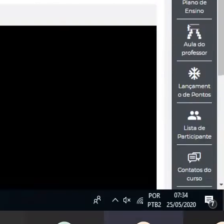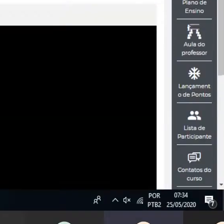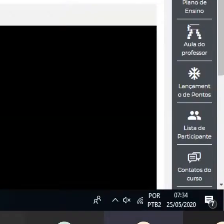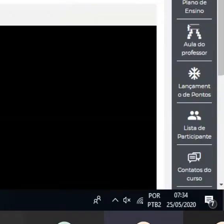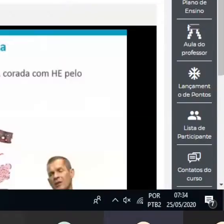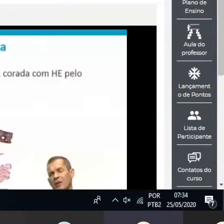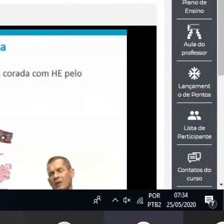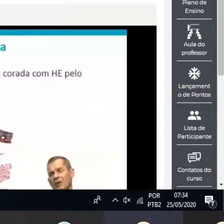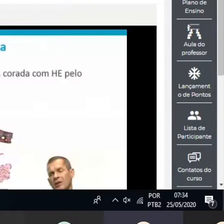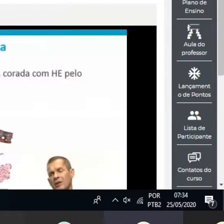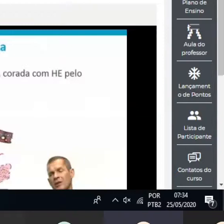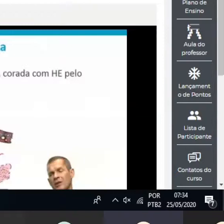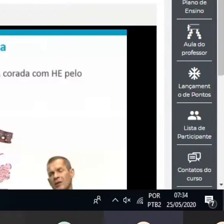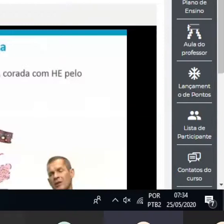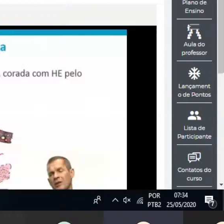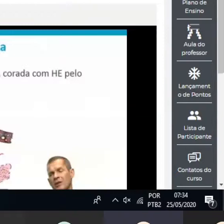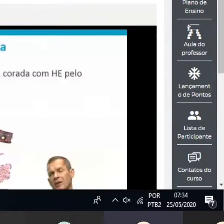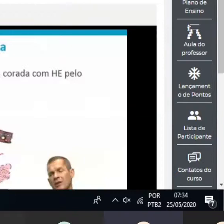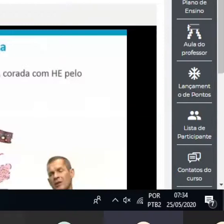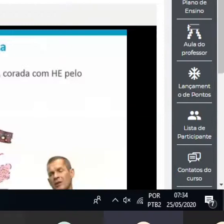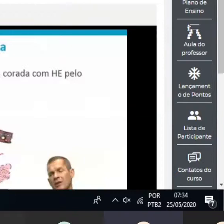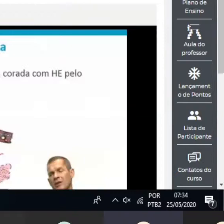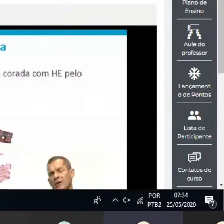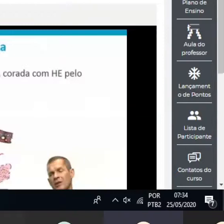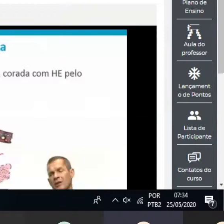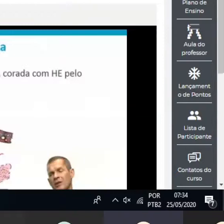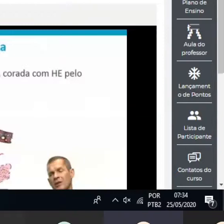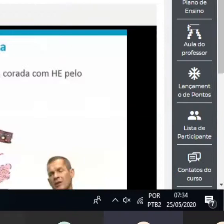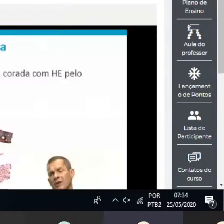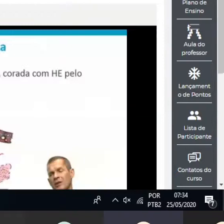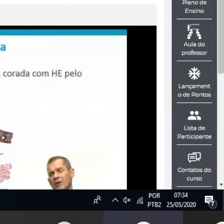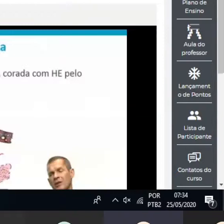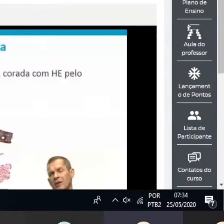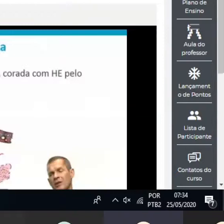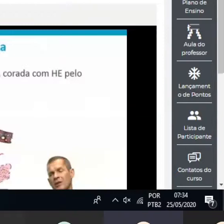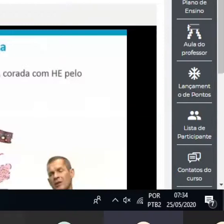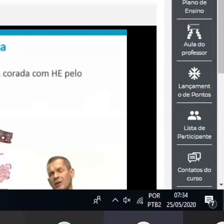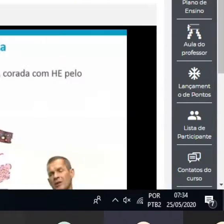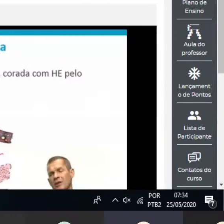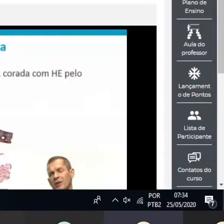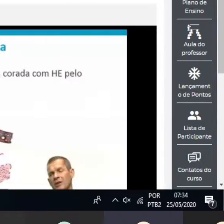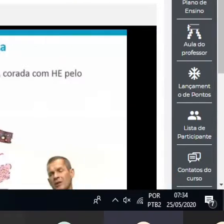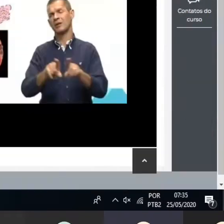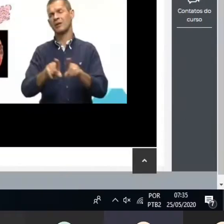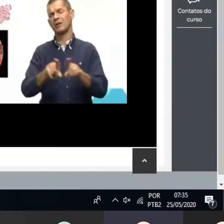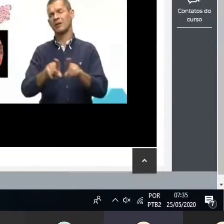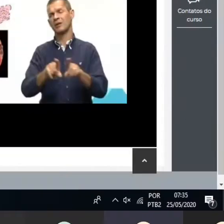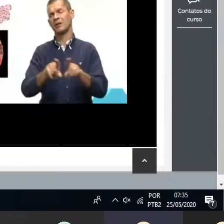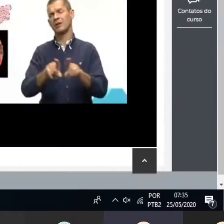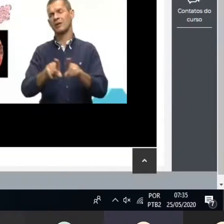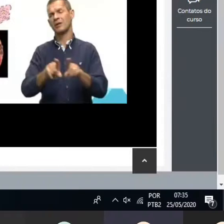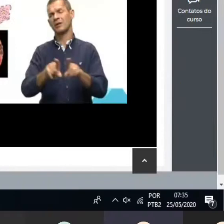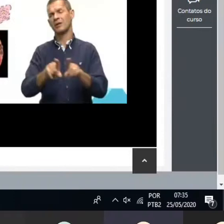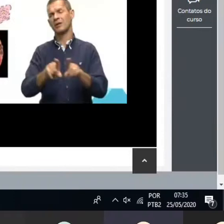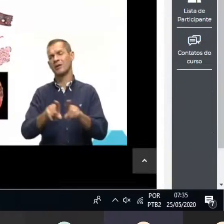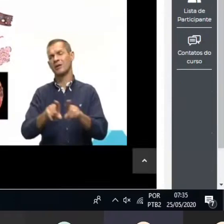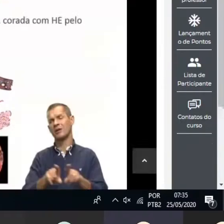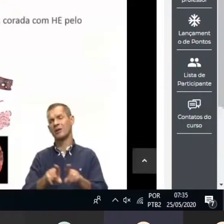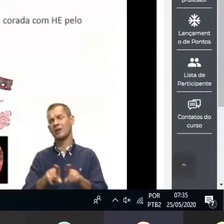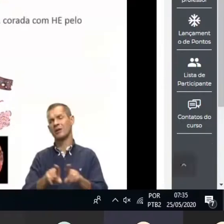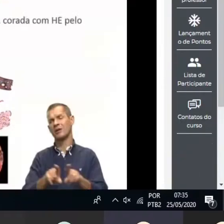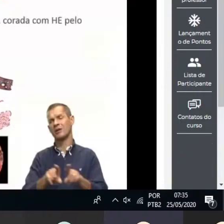A gente vai ter a prova e depois da prova a gente continua assistindo essas aulas. Então, existem aulas que são curtas e tem aulas que são